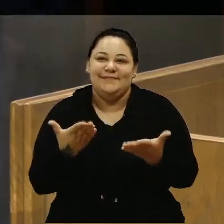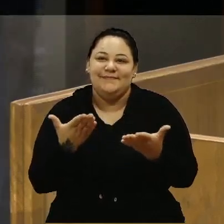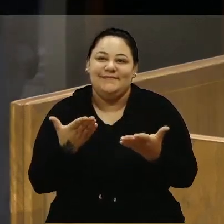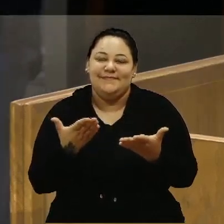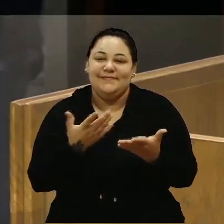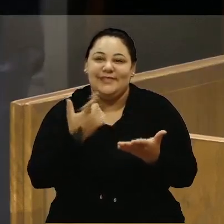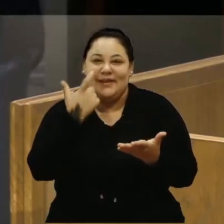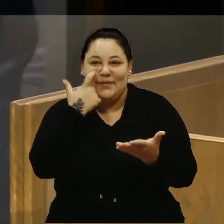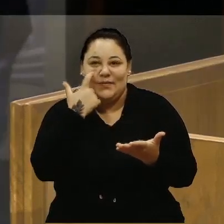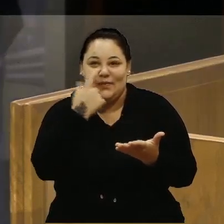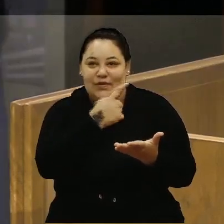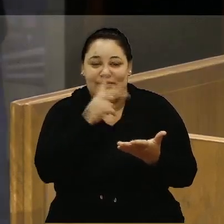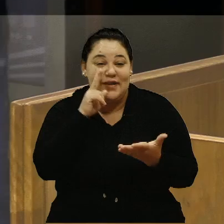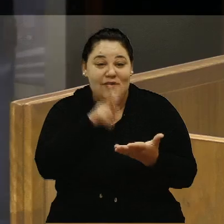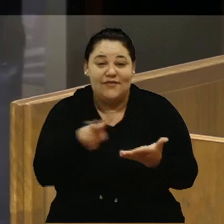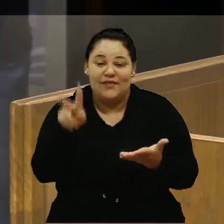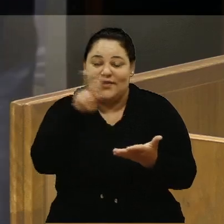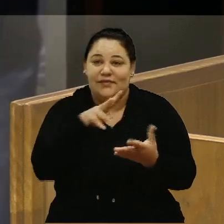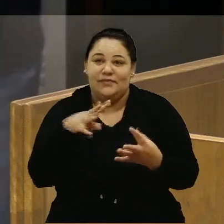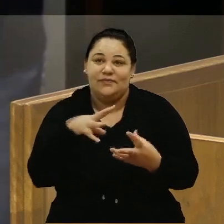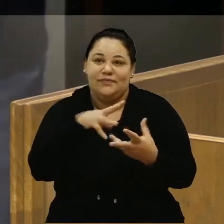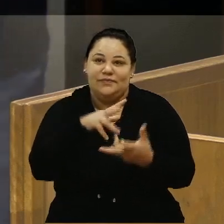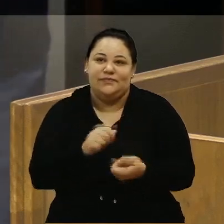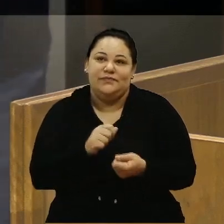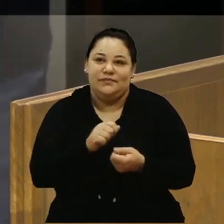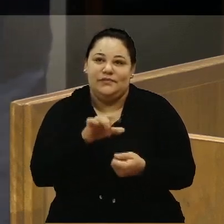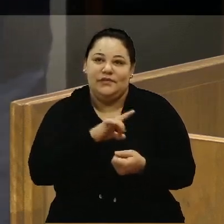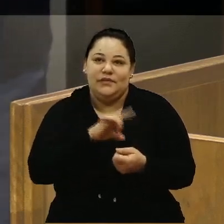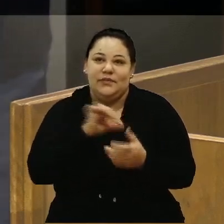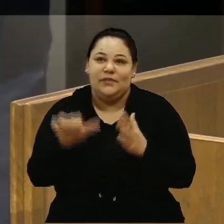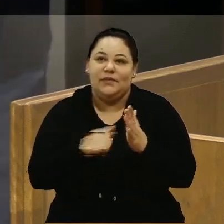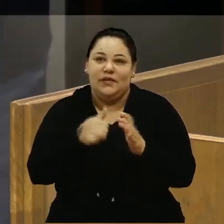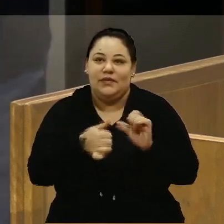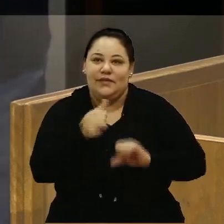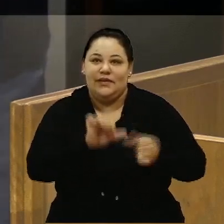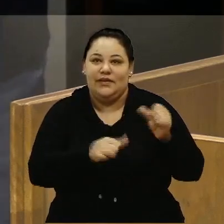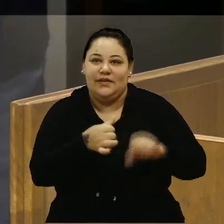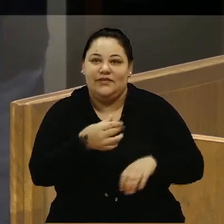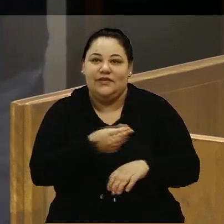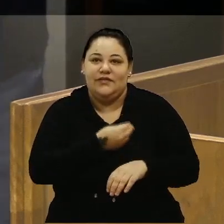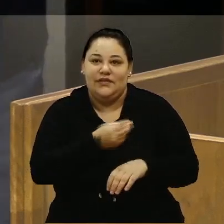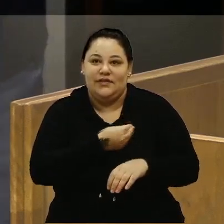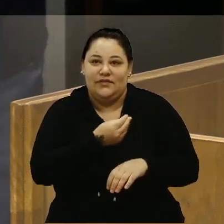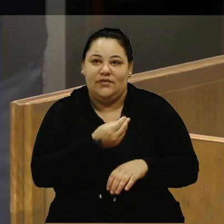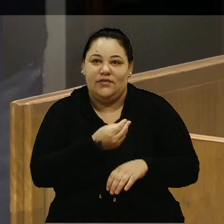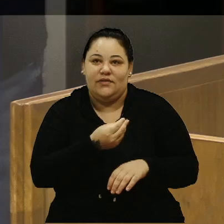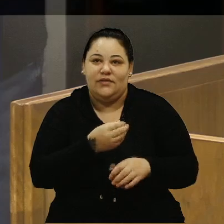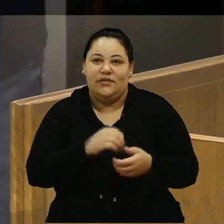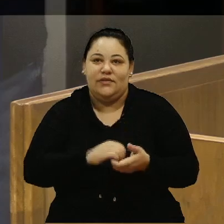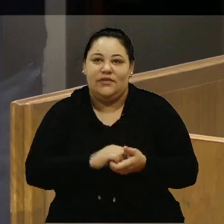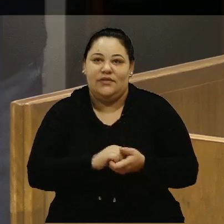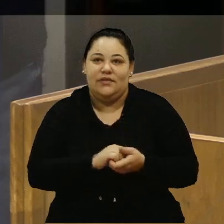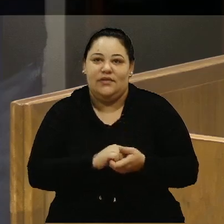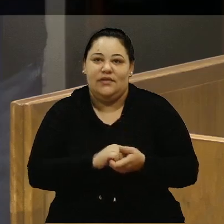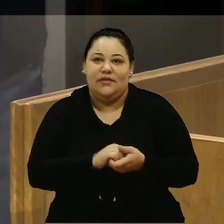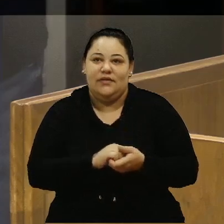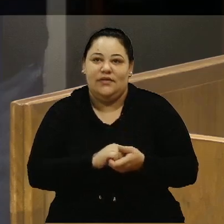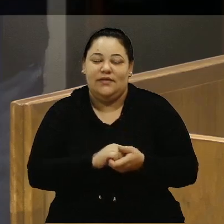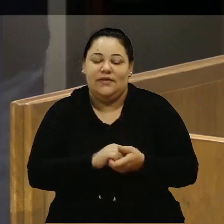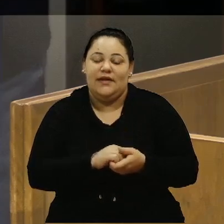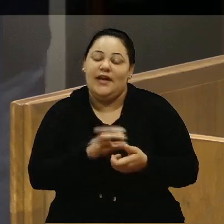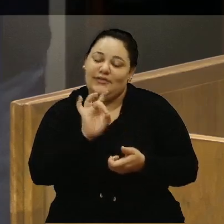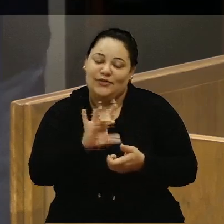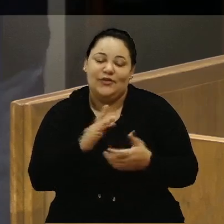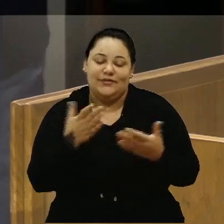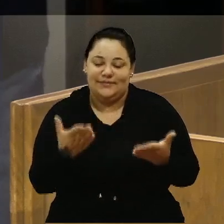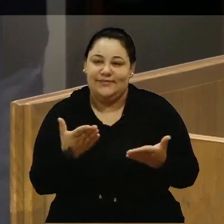possa ver esse mundo, para que ele possa se desenvolver e ter uma melhor qualidade de vida. Né, meu amor? Bom, gente, era